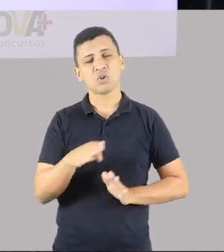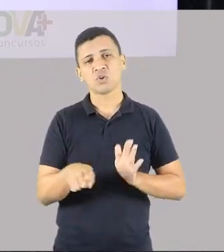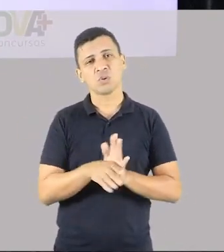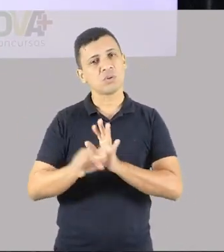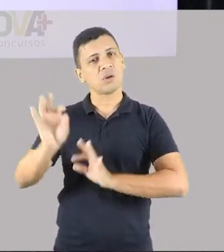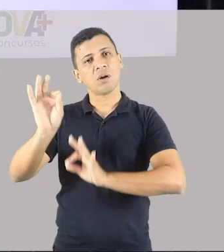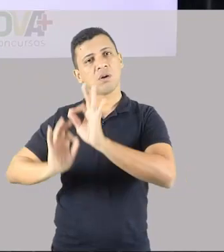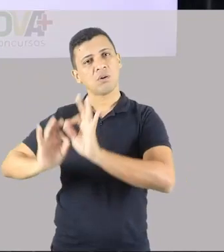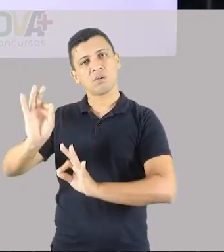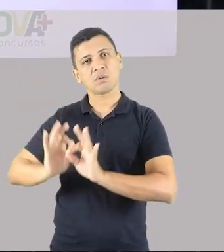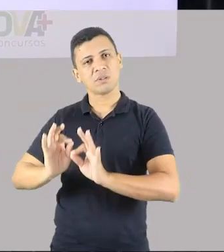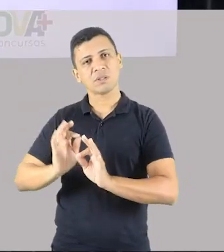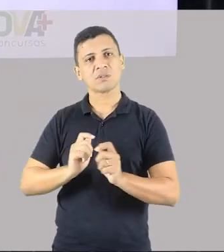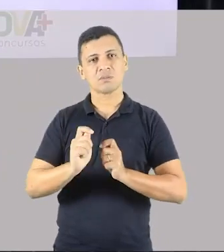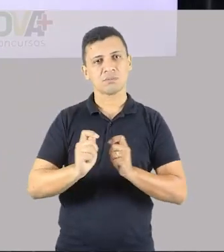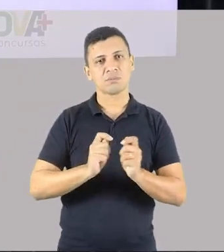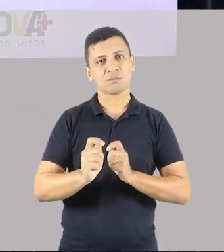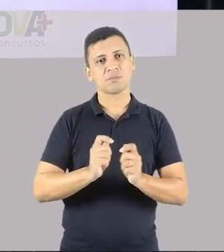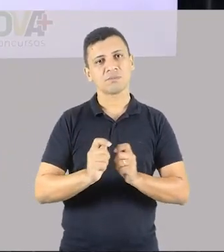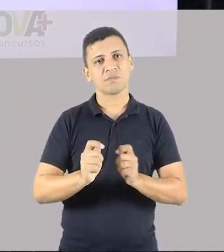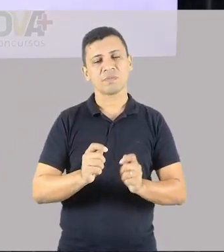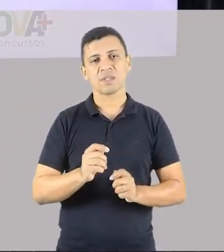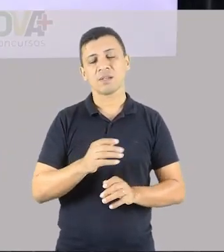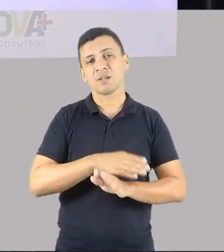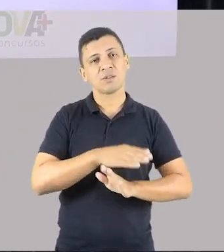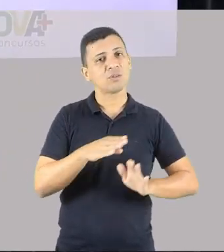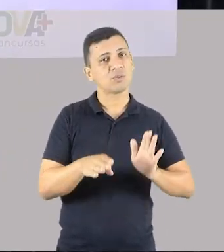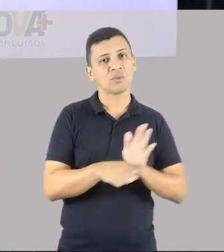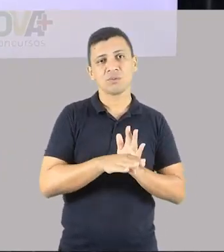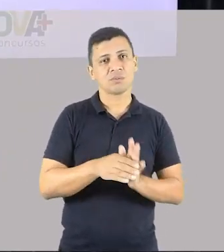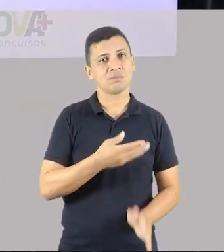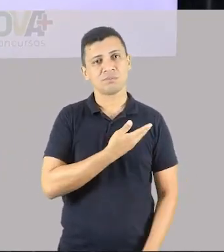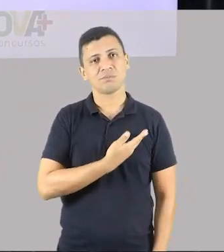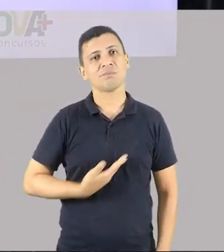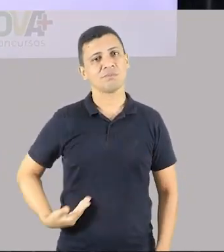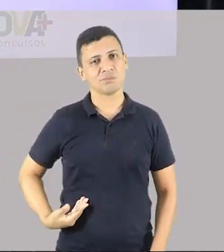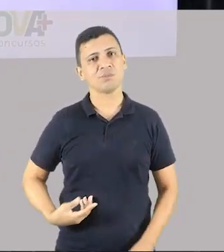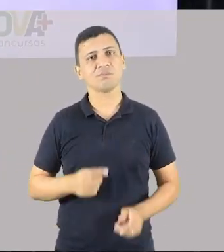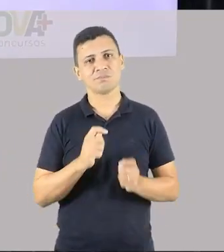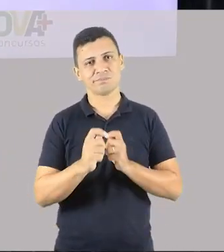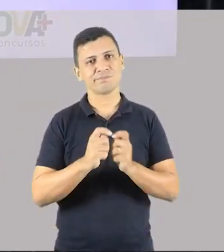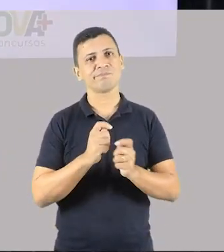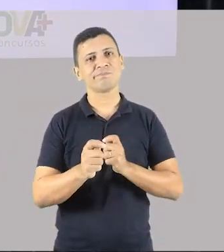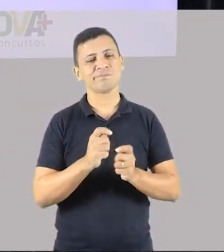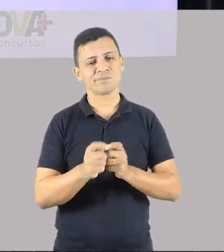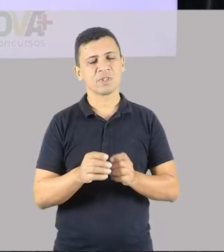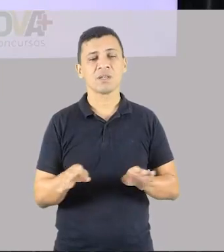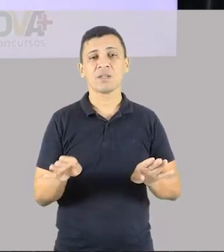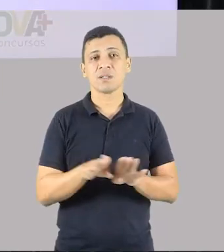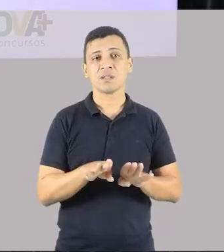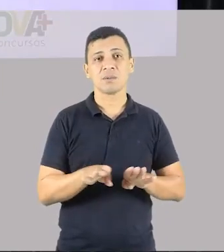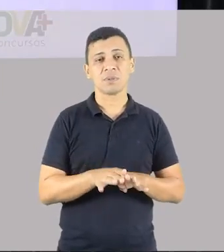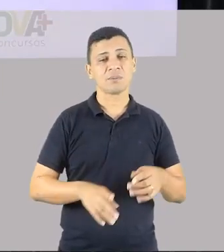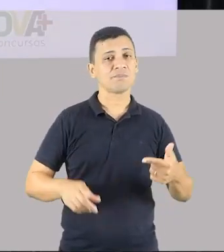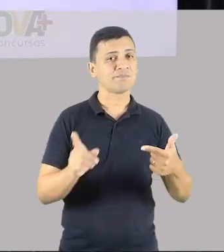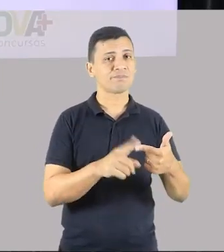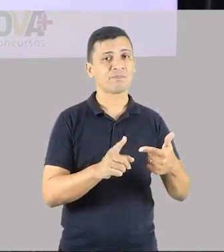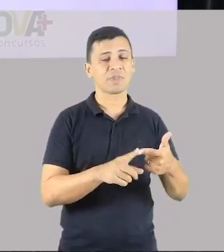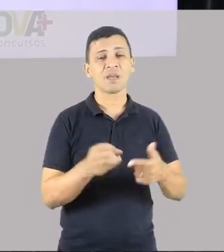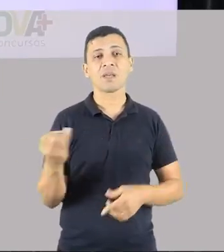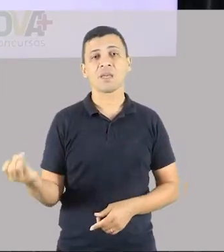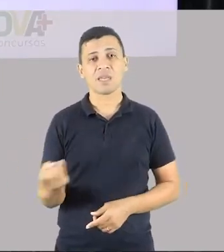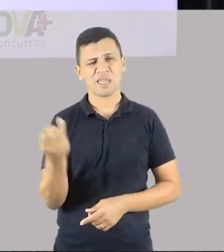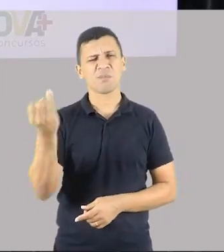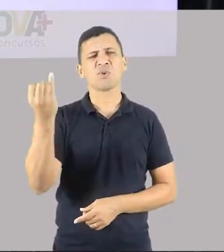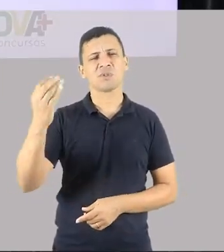a organização administrativa, em toda a administração pública. Mas em segundo, também porque ela traz